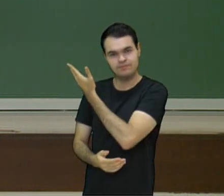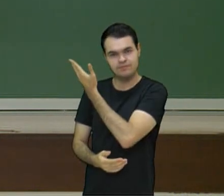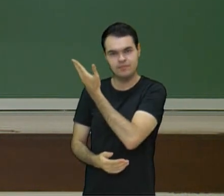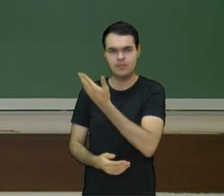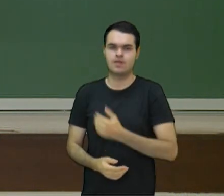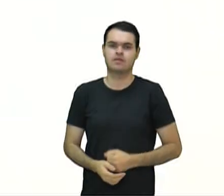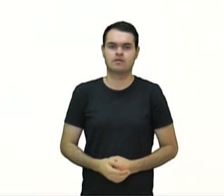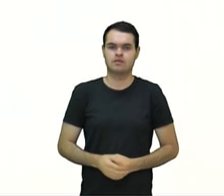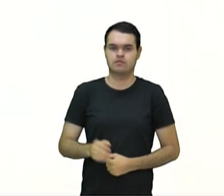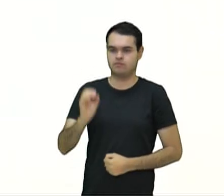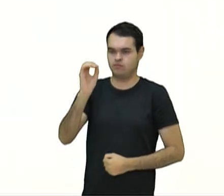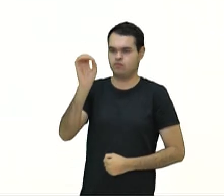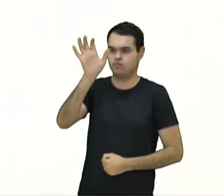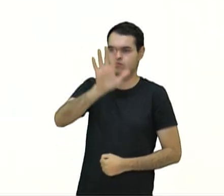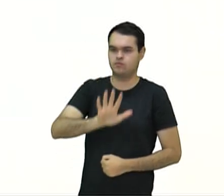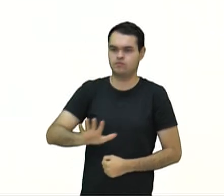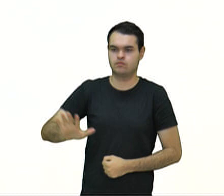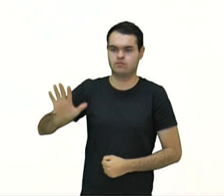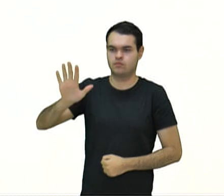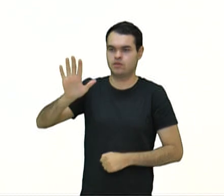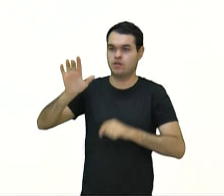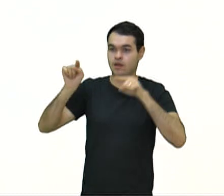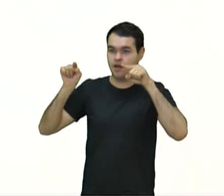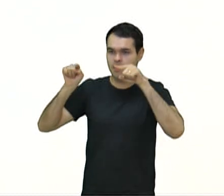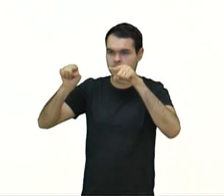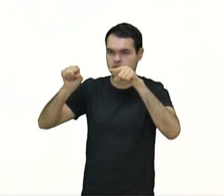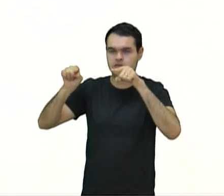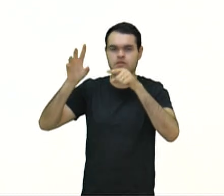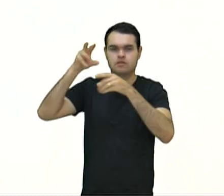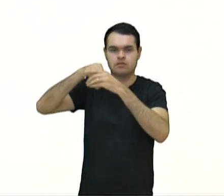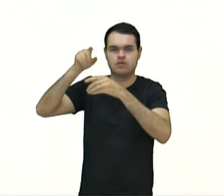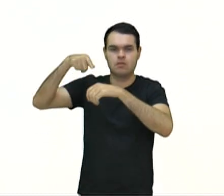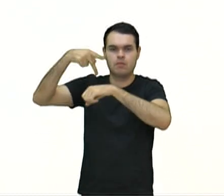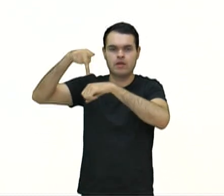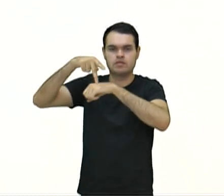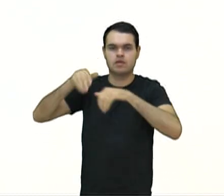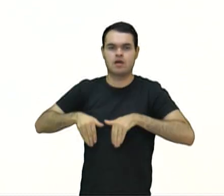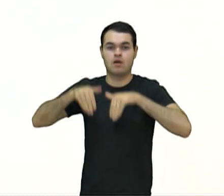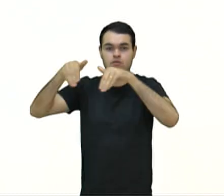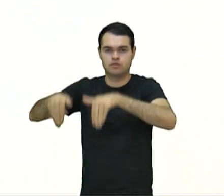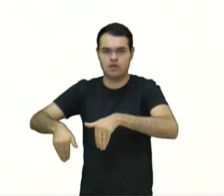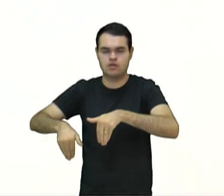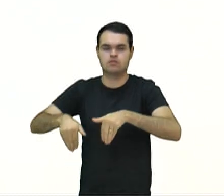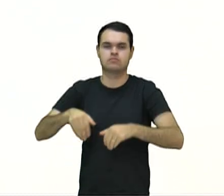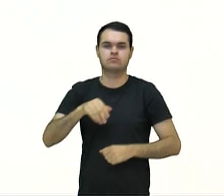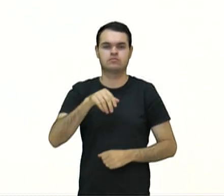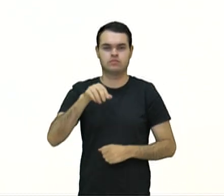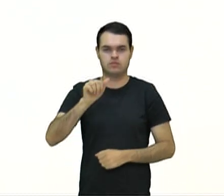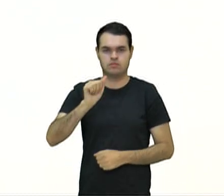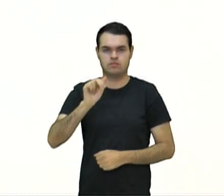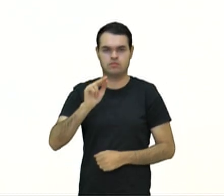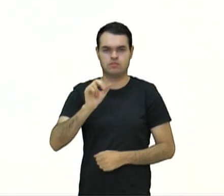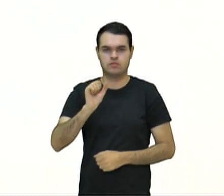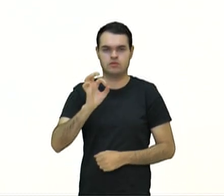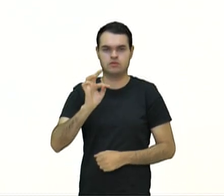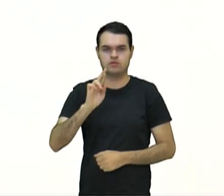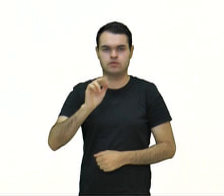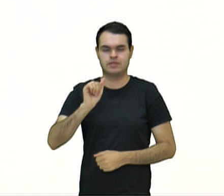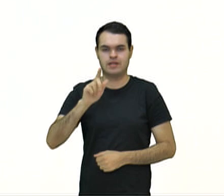para vocês, um mapa da Austrália. Lembrando que nós vamos falar muito da Austrália e Nova Zelândia, que são os países de